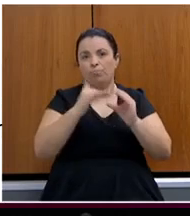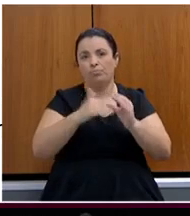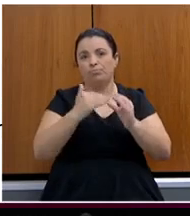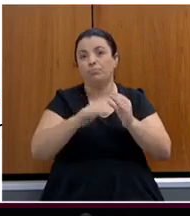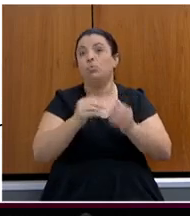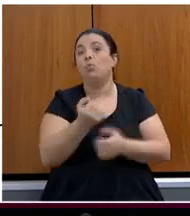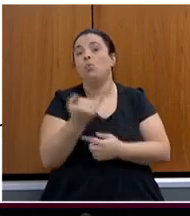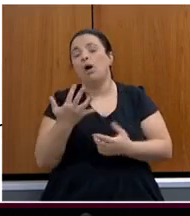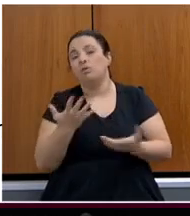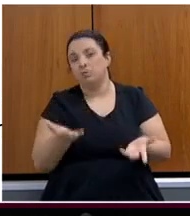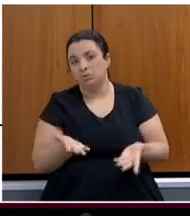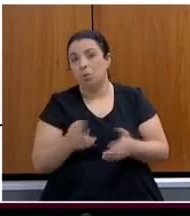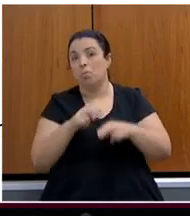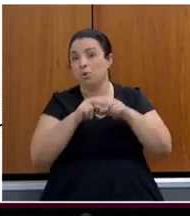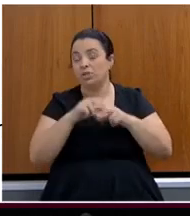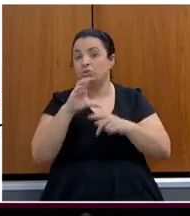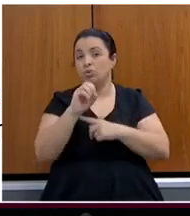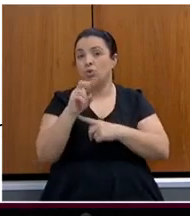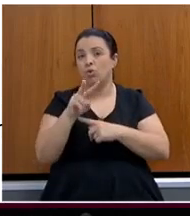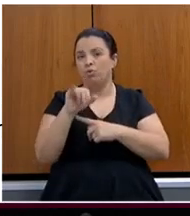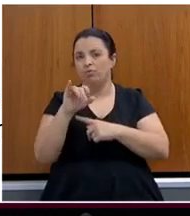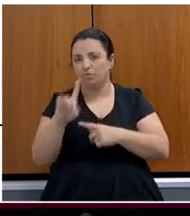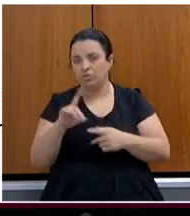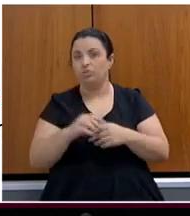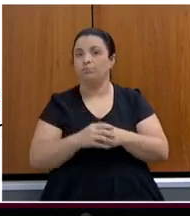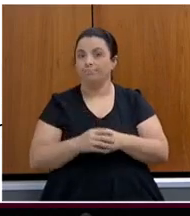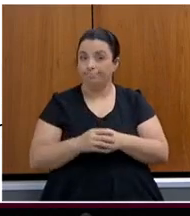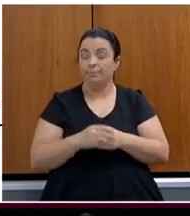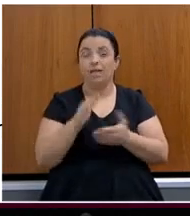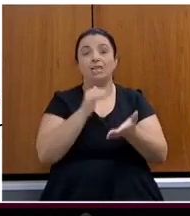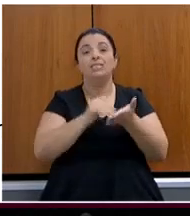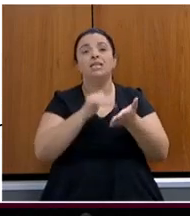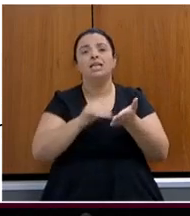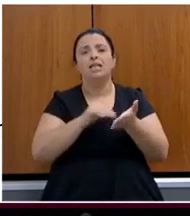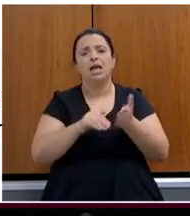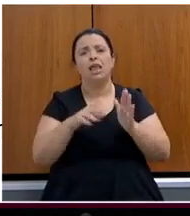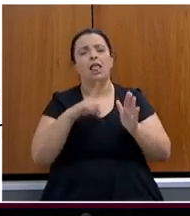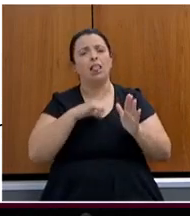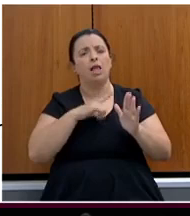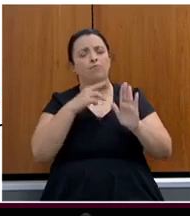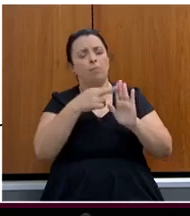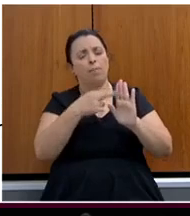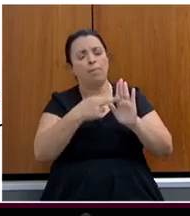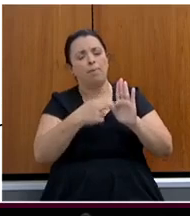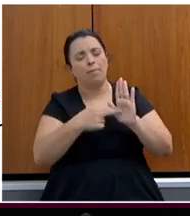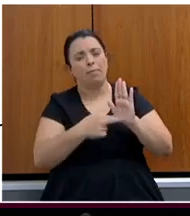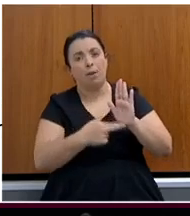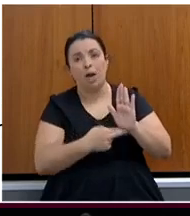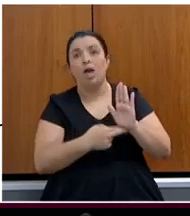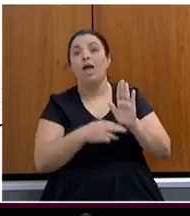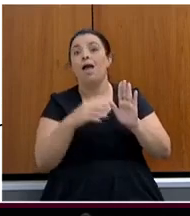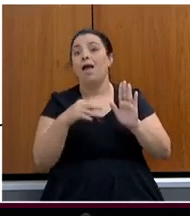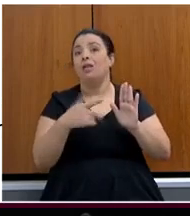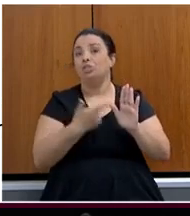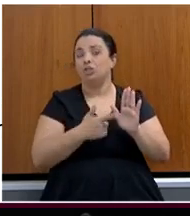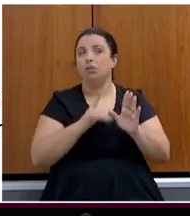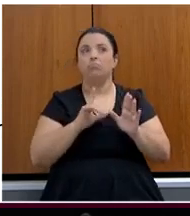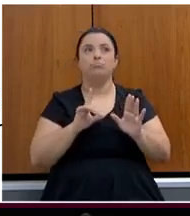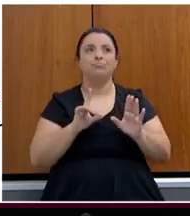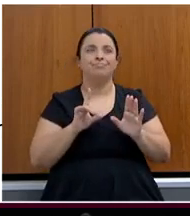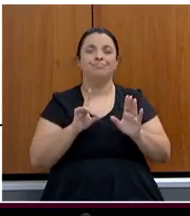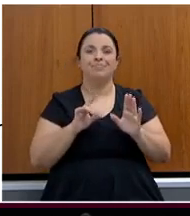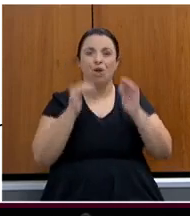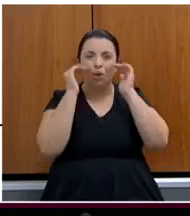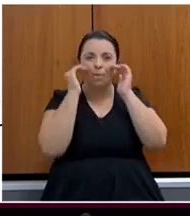a secretaria publicou várias normas para abordou isso né de e tratam de protocolo sanitário de